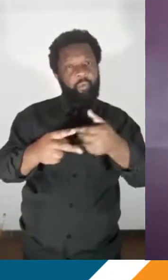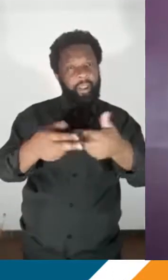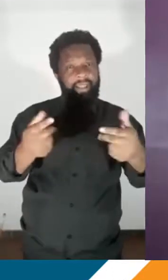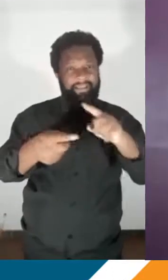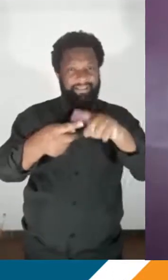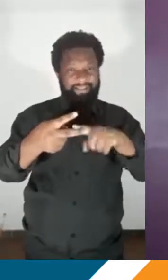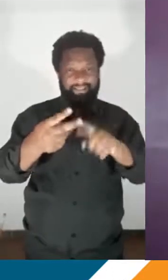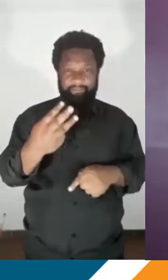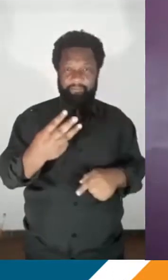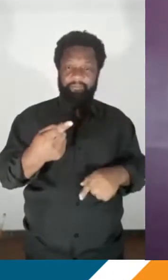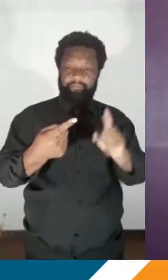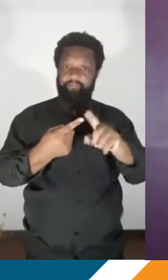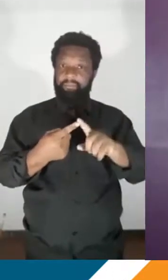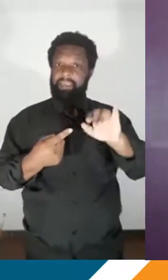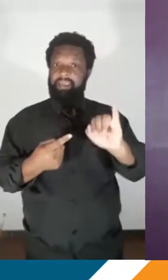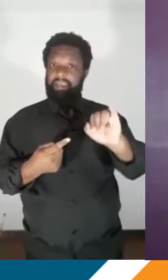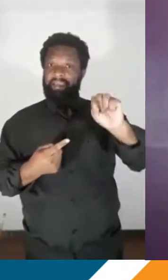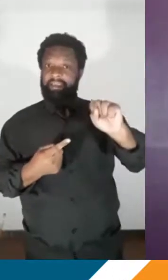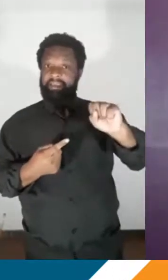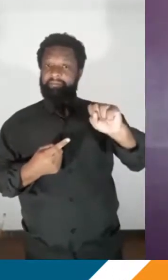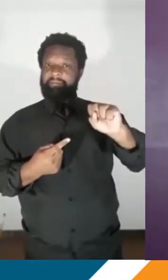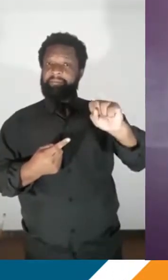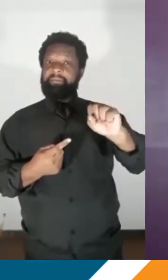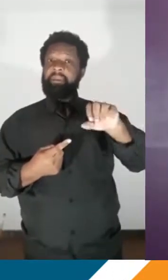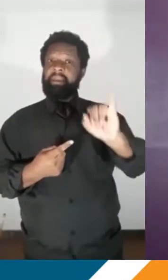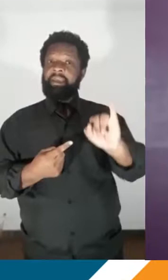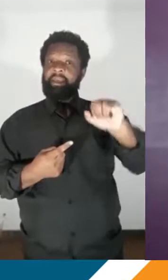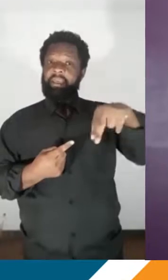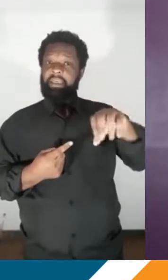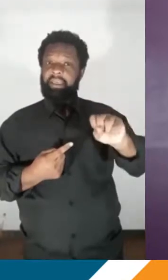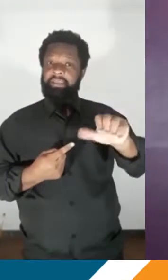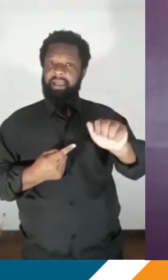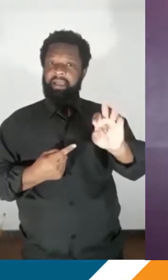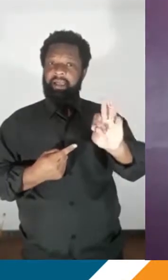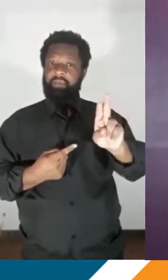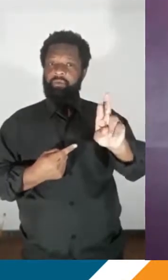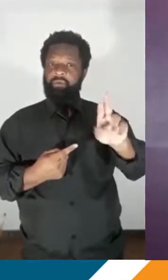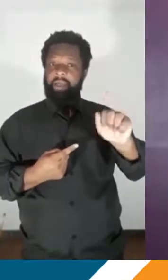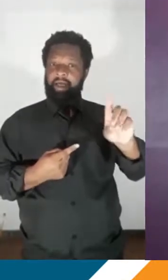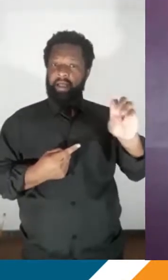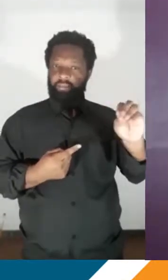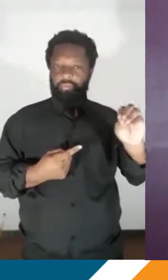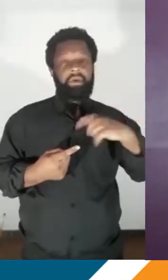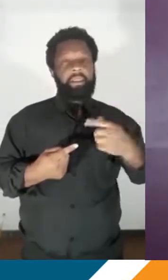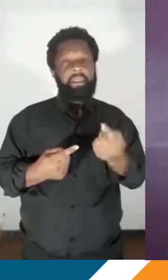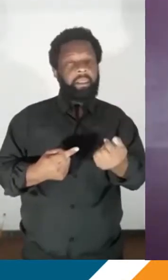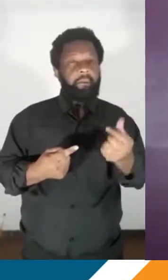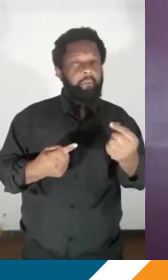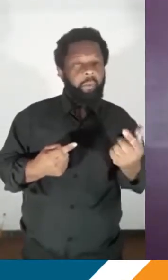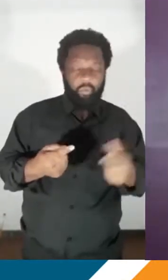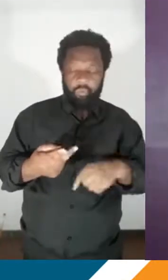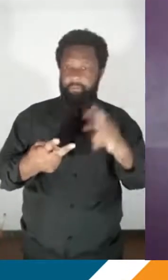função disso, que é o estado insaturado, que é quando eu tenho menos soluto do que o